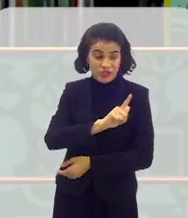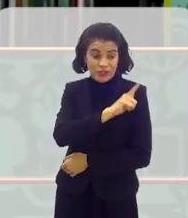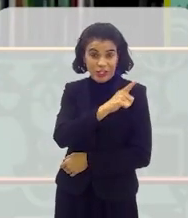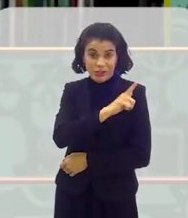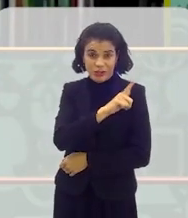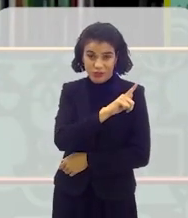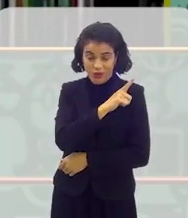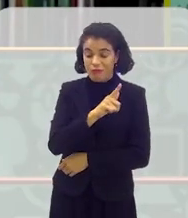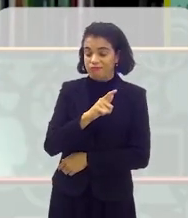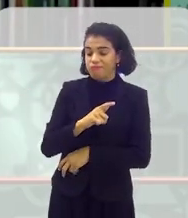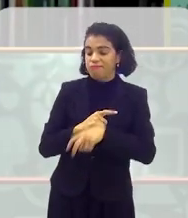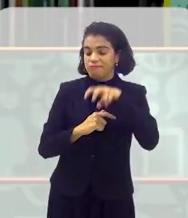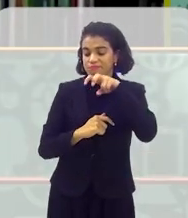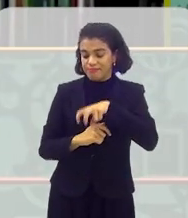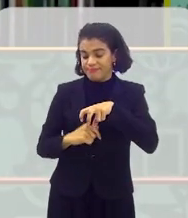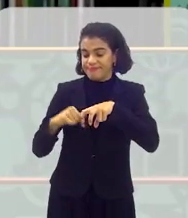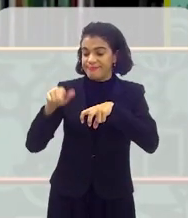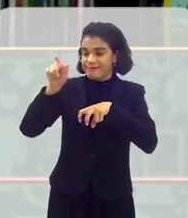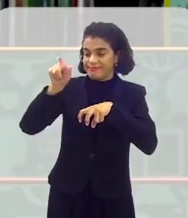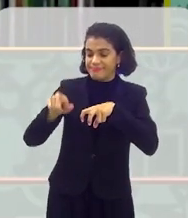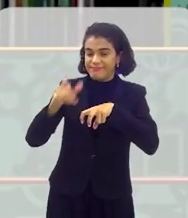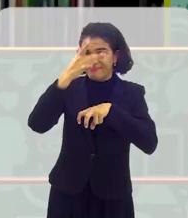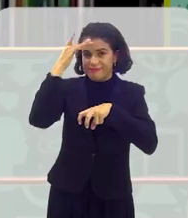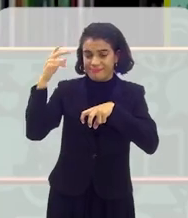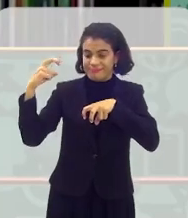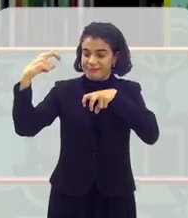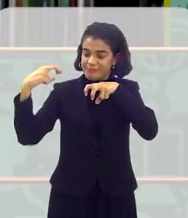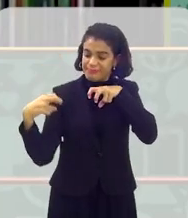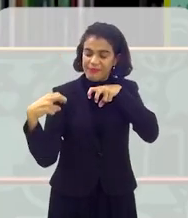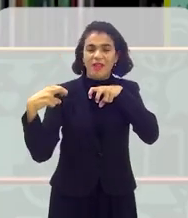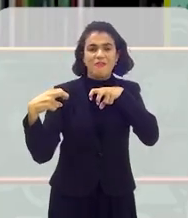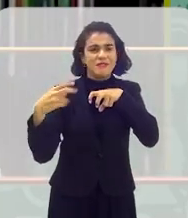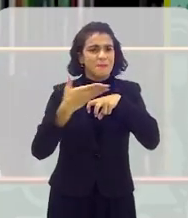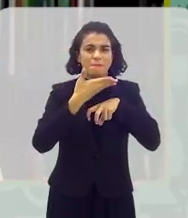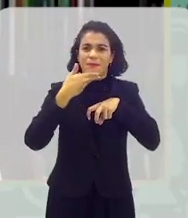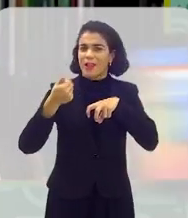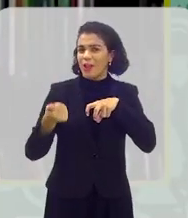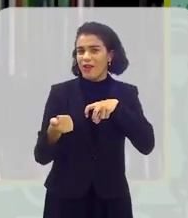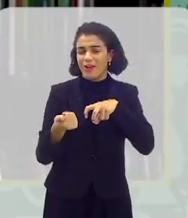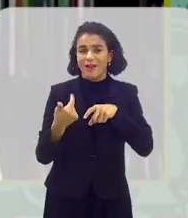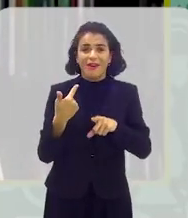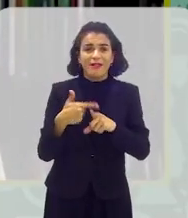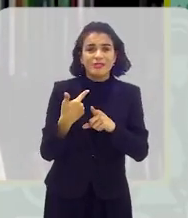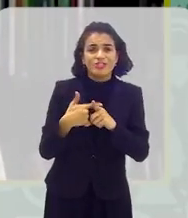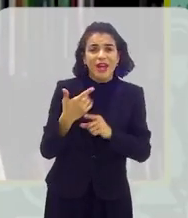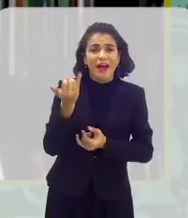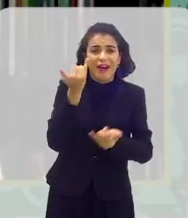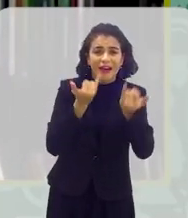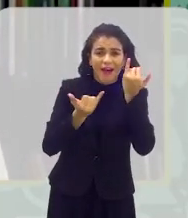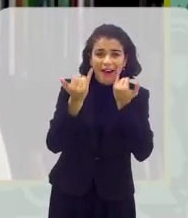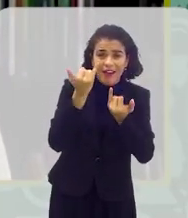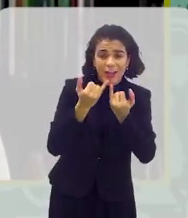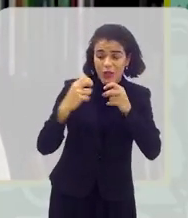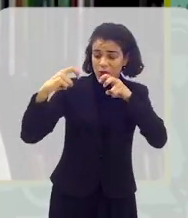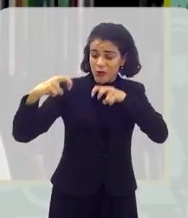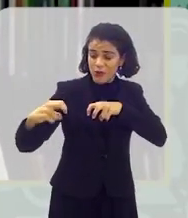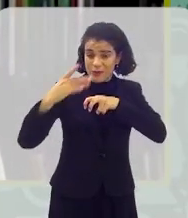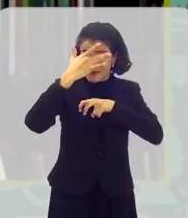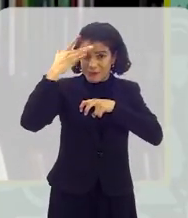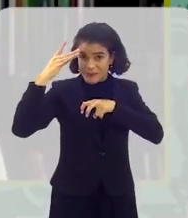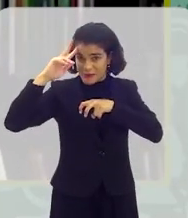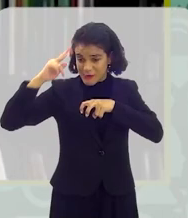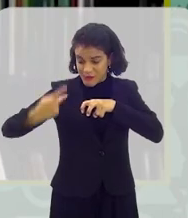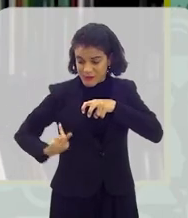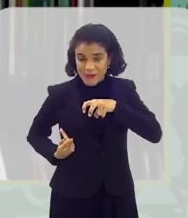o gestor dessa oportunidade de estágio ela vai ser muito mais produtiva porque ali você tá colocando